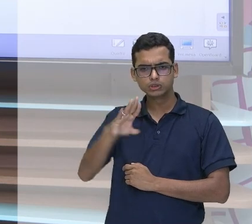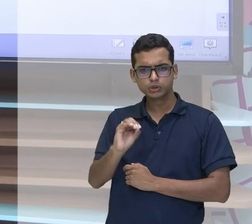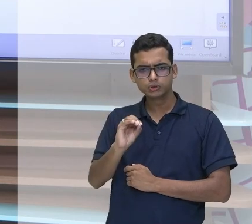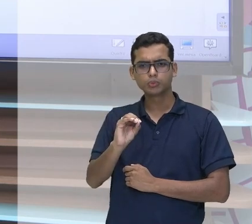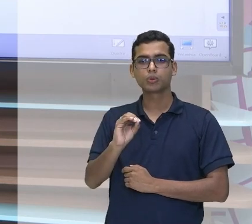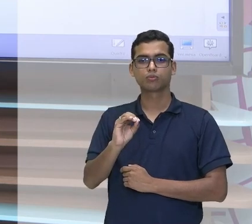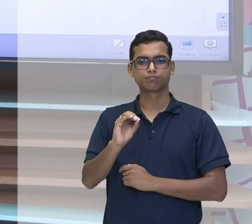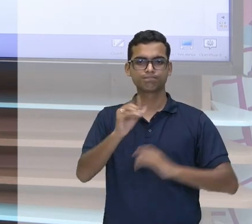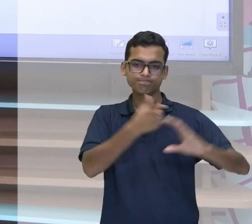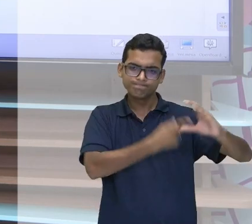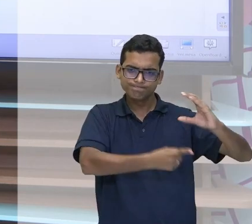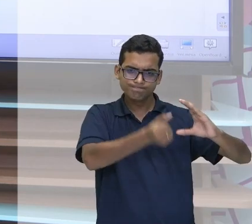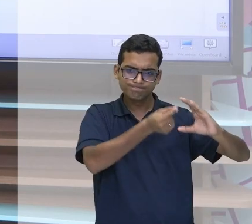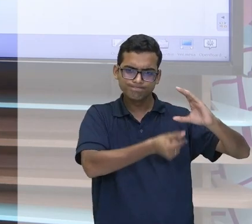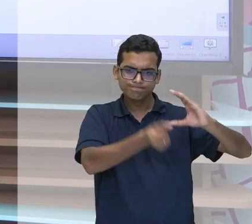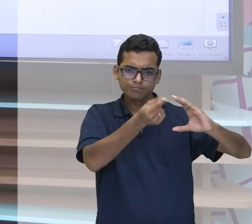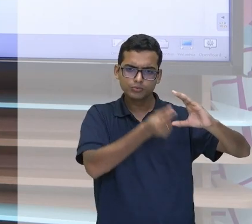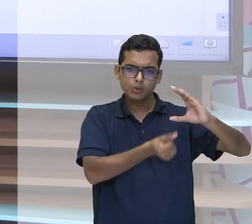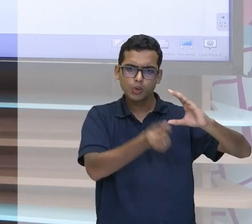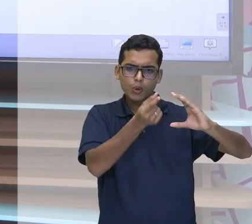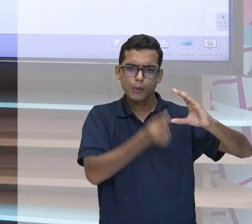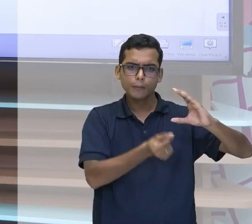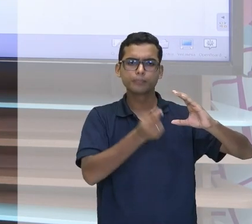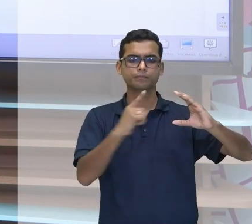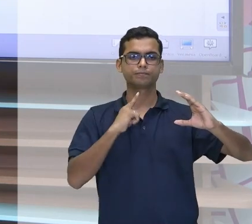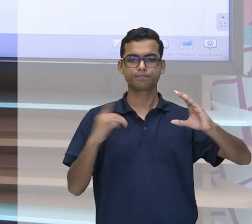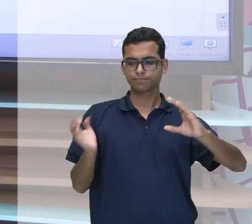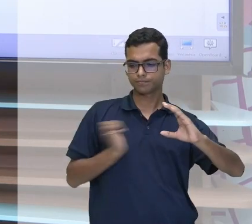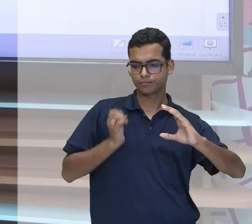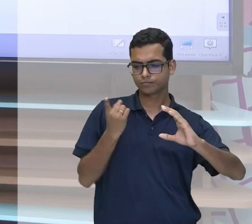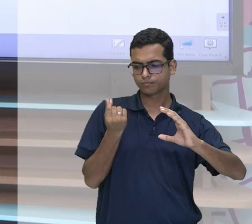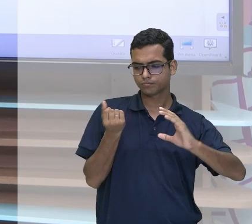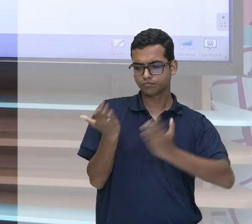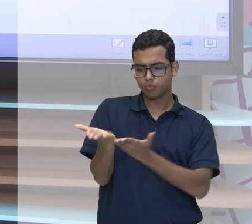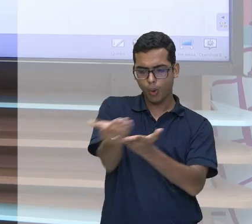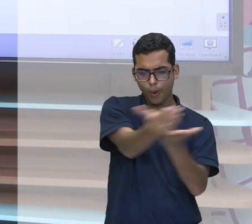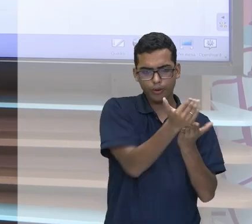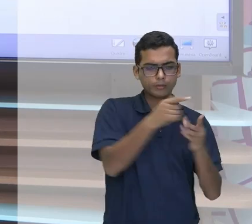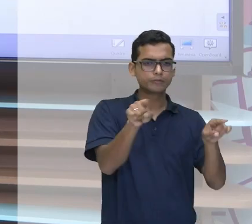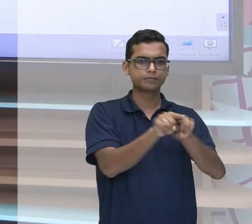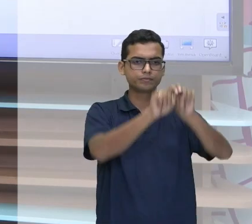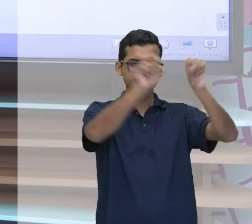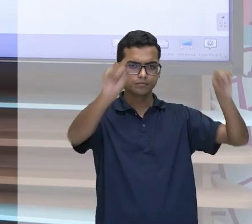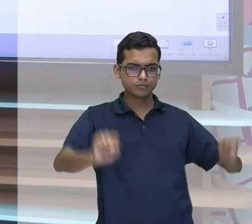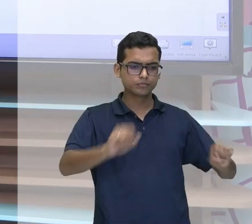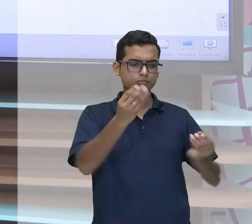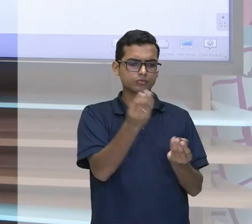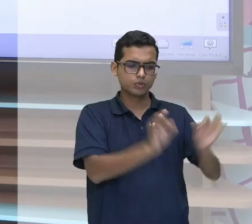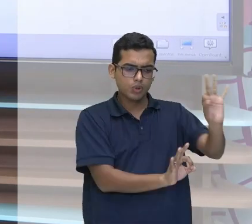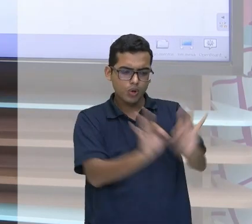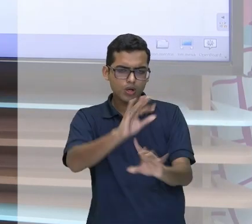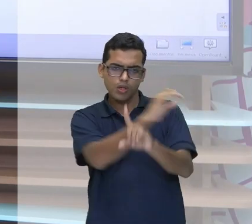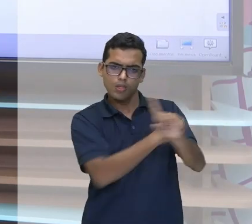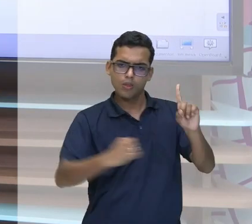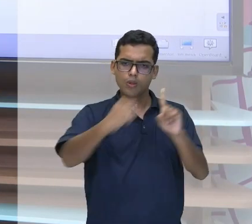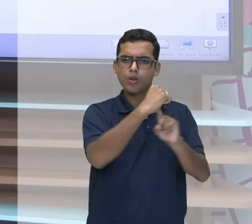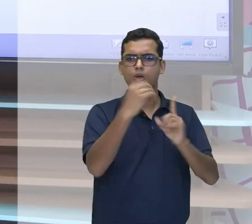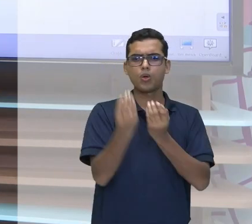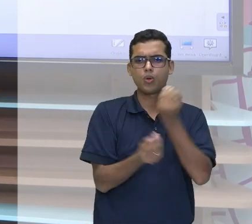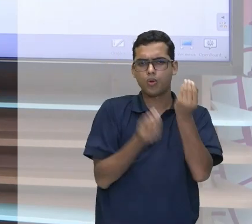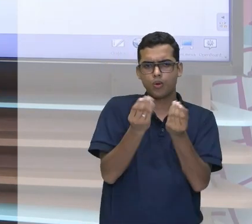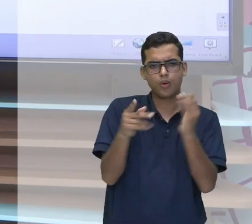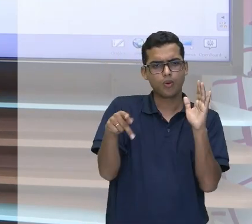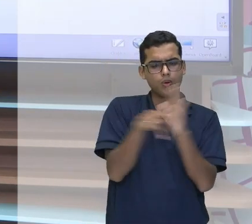as riquezas serão produzidas, é também esse sistema econômico que organiza a forma como a sociedade irá ali